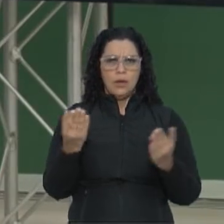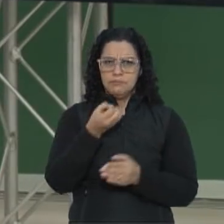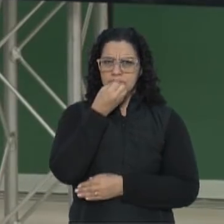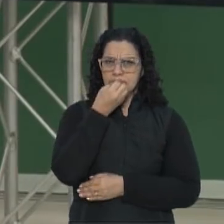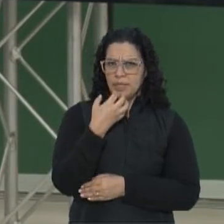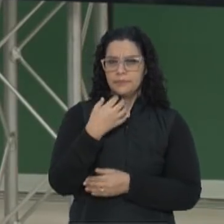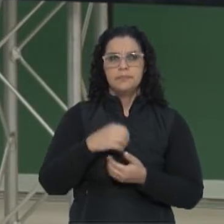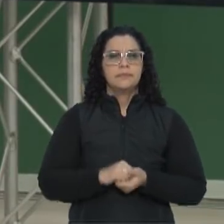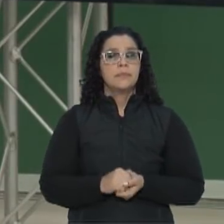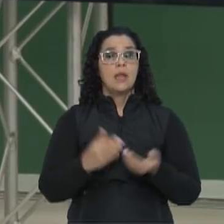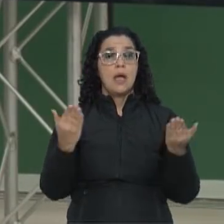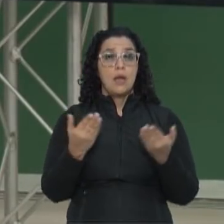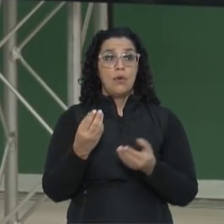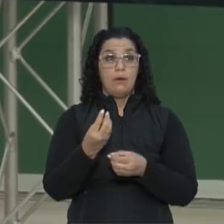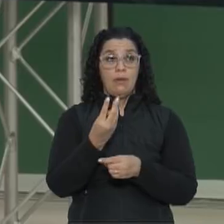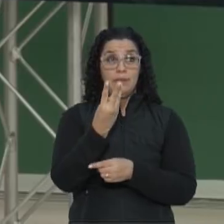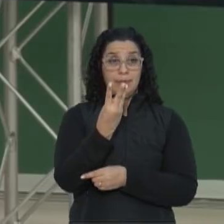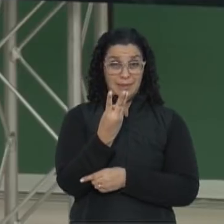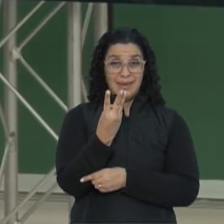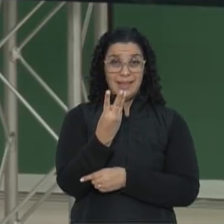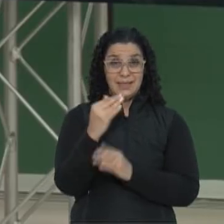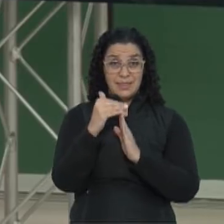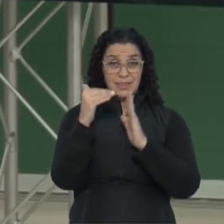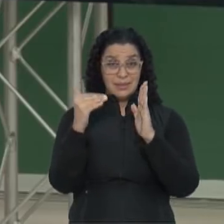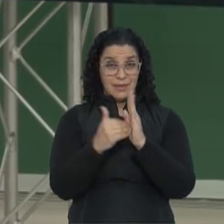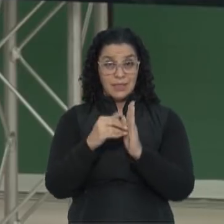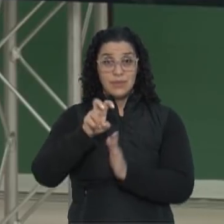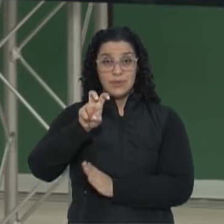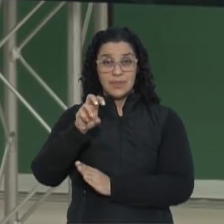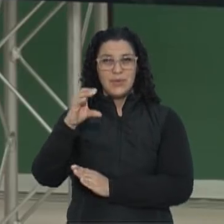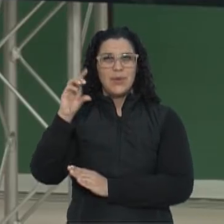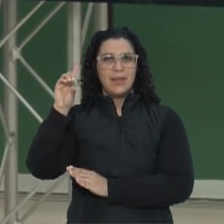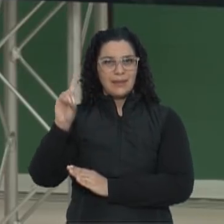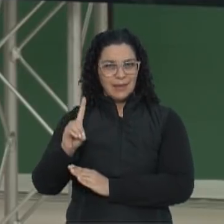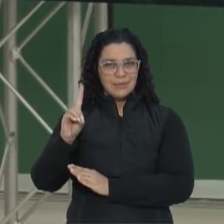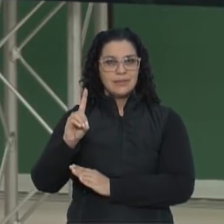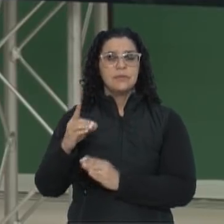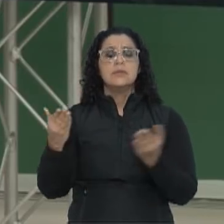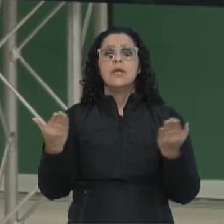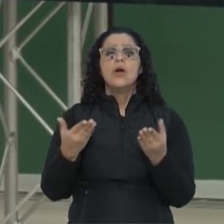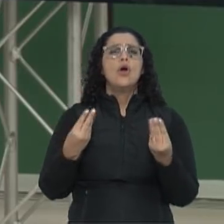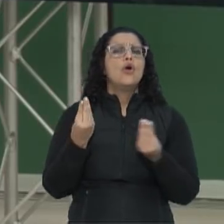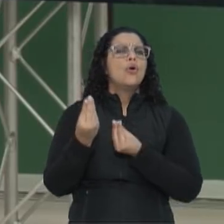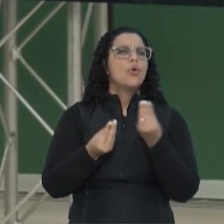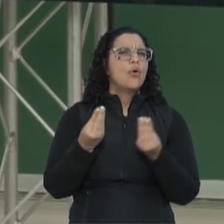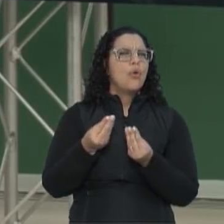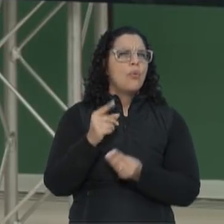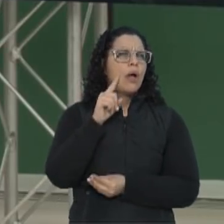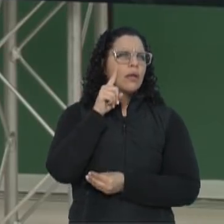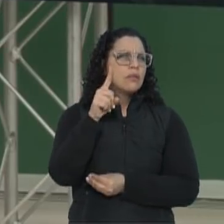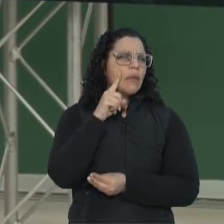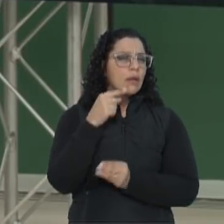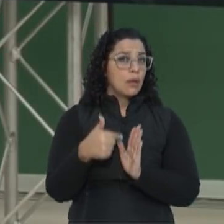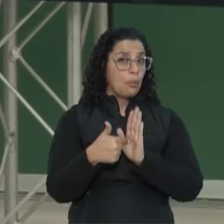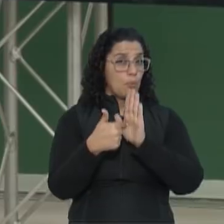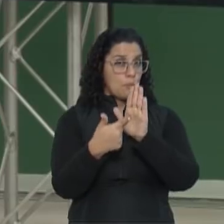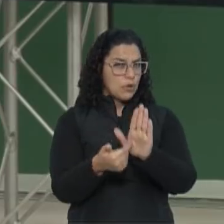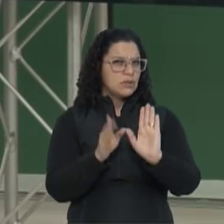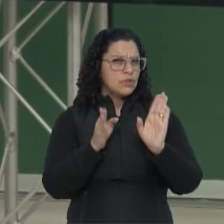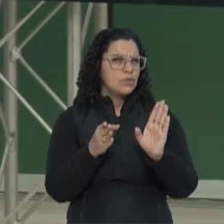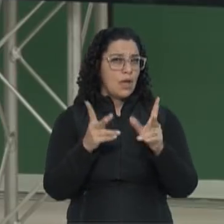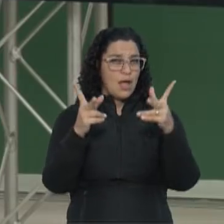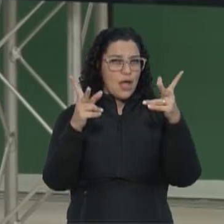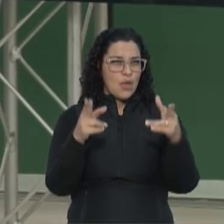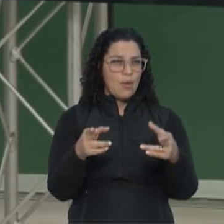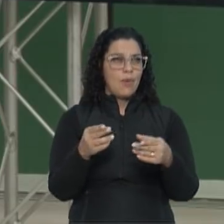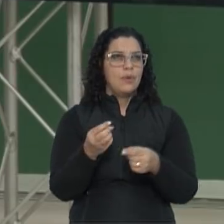bem. 3 inteiros e 5 décimos. Bom, pegando a minha ideia do exemplo que a professora deu,